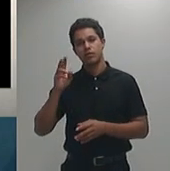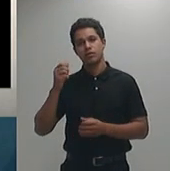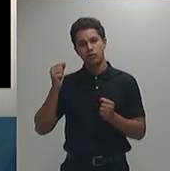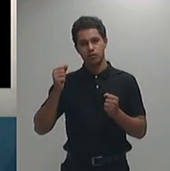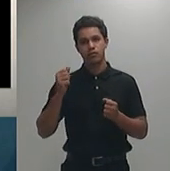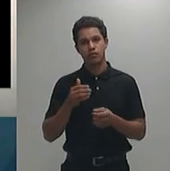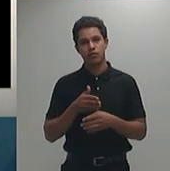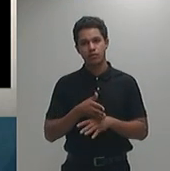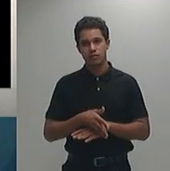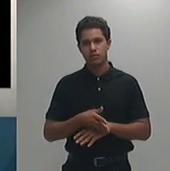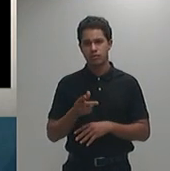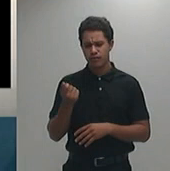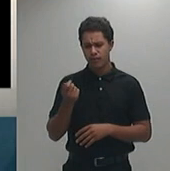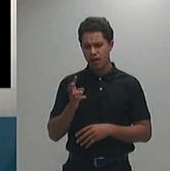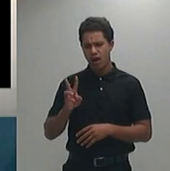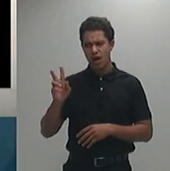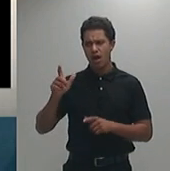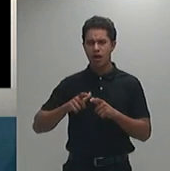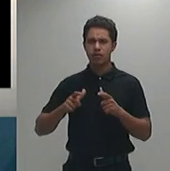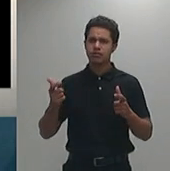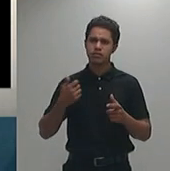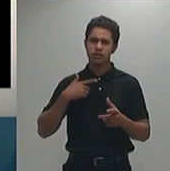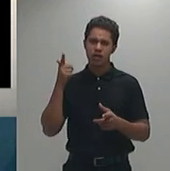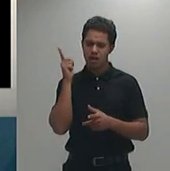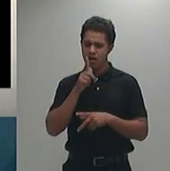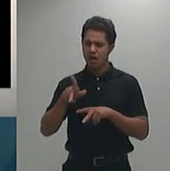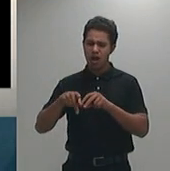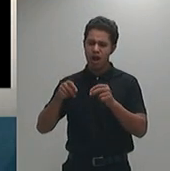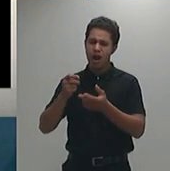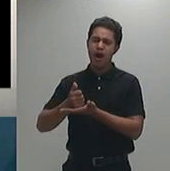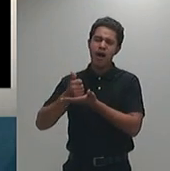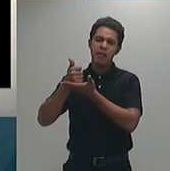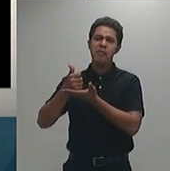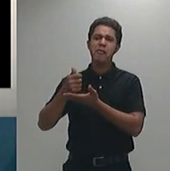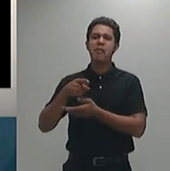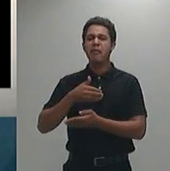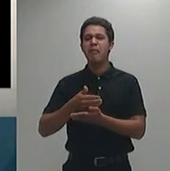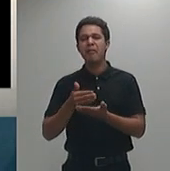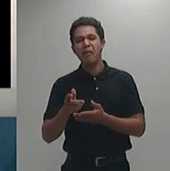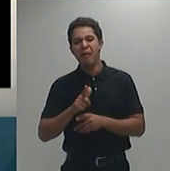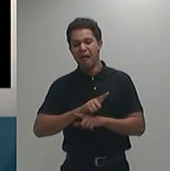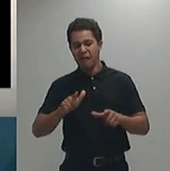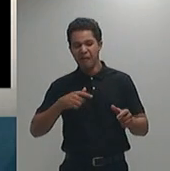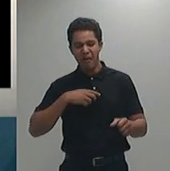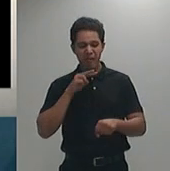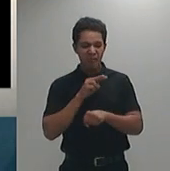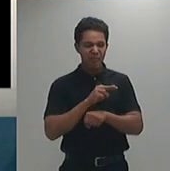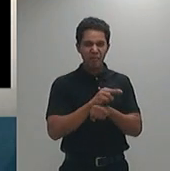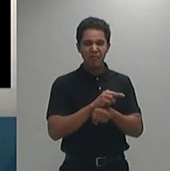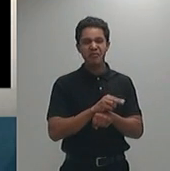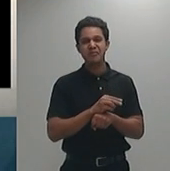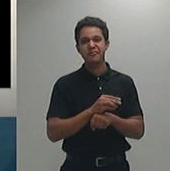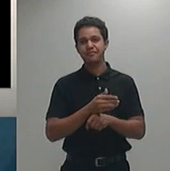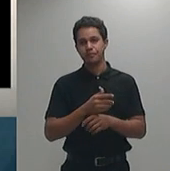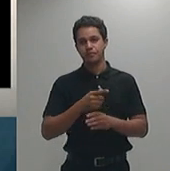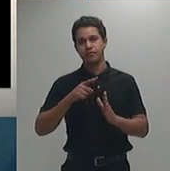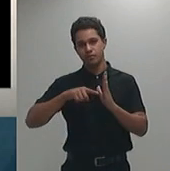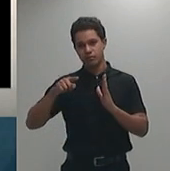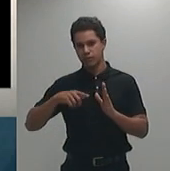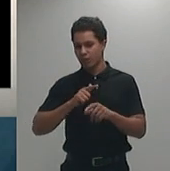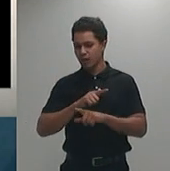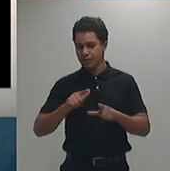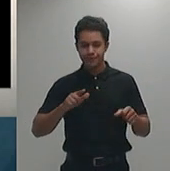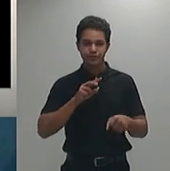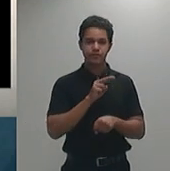milhões de Prêmios a partir daí sem proteger o mercado sem proteger a companhia ao